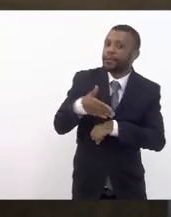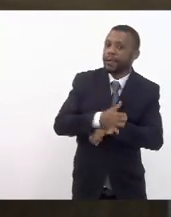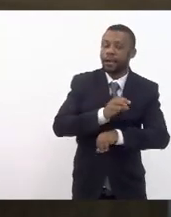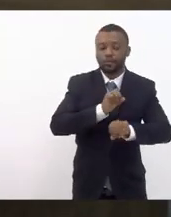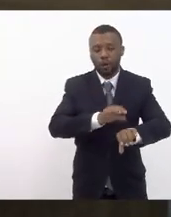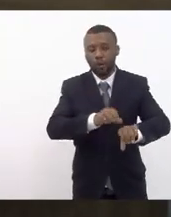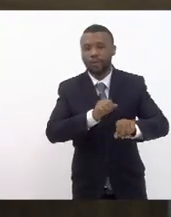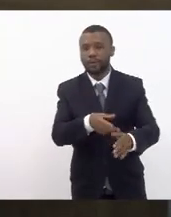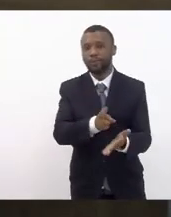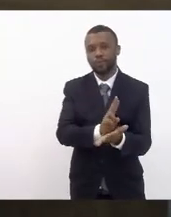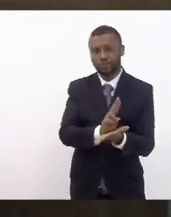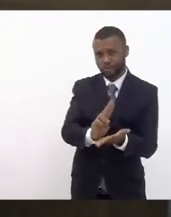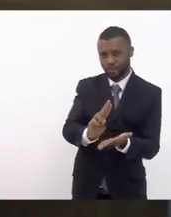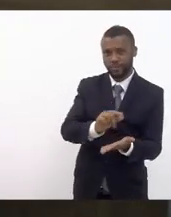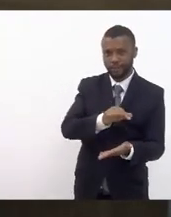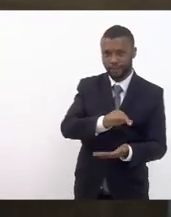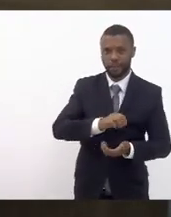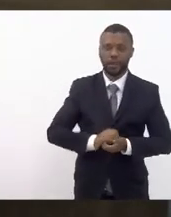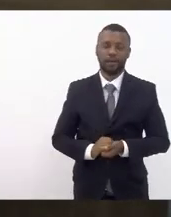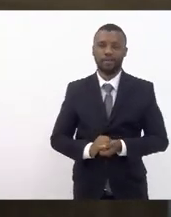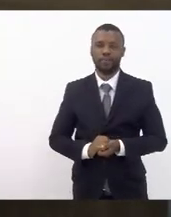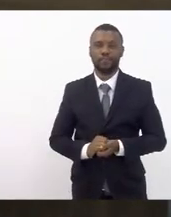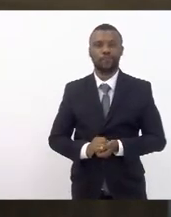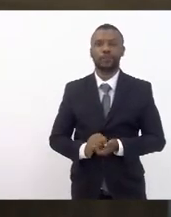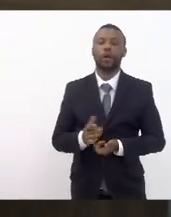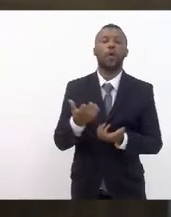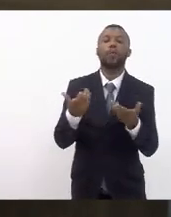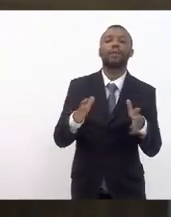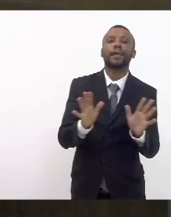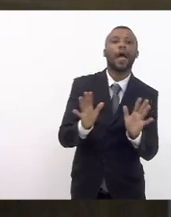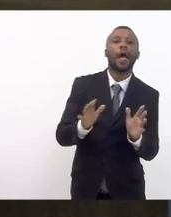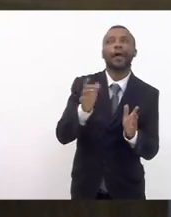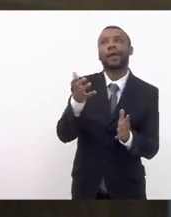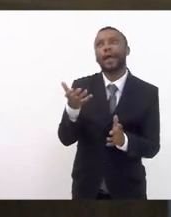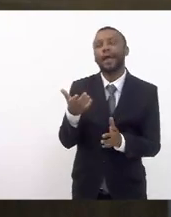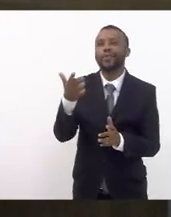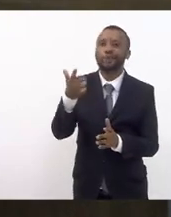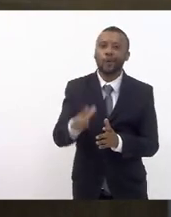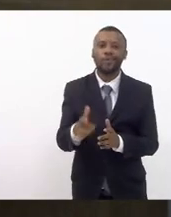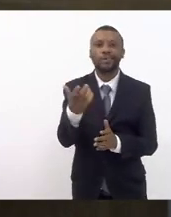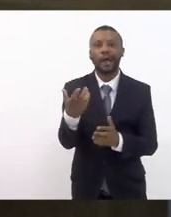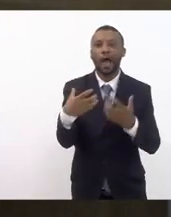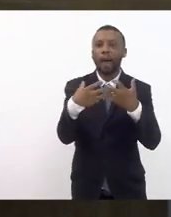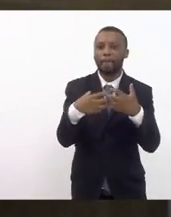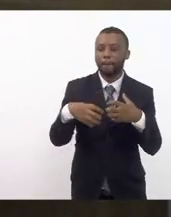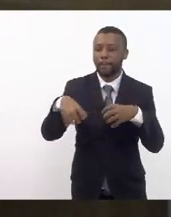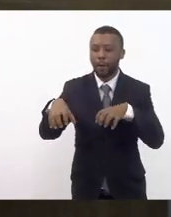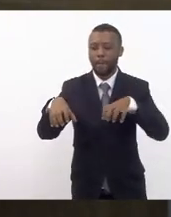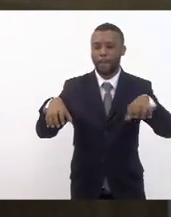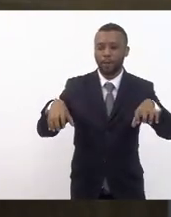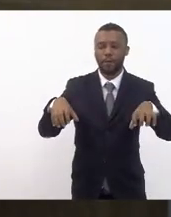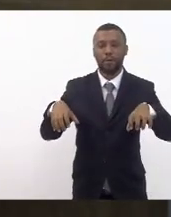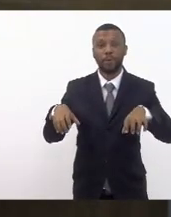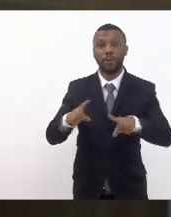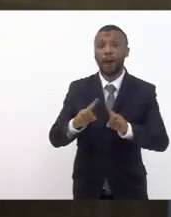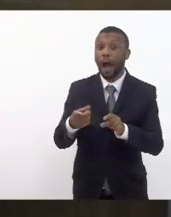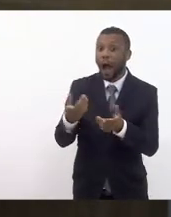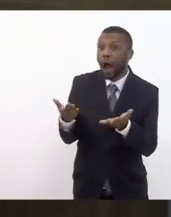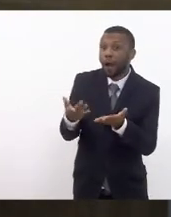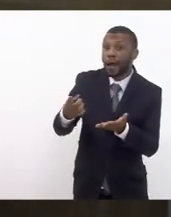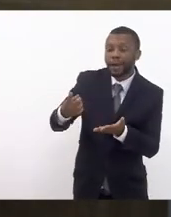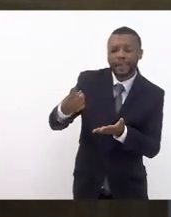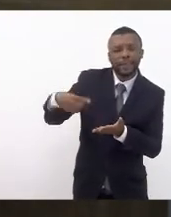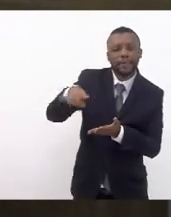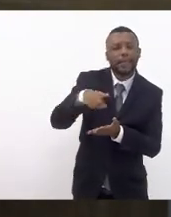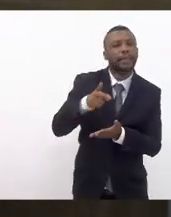ensino universitário. Não me venha com essa conversa de querer mais uma vez dividir. Agora, eles que sempre